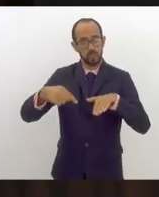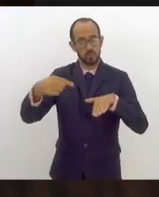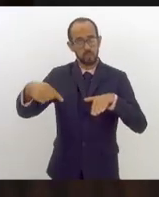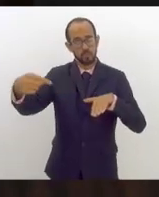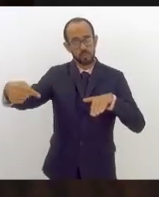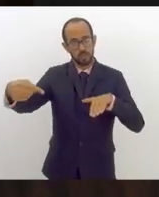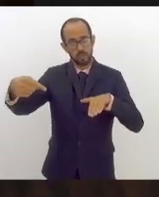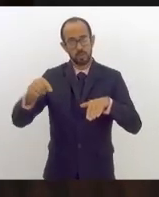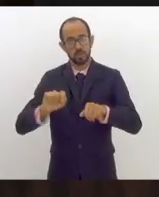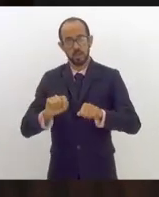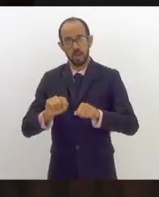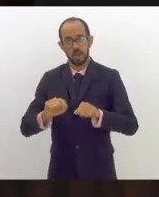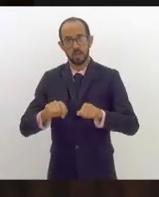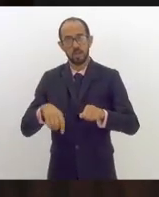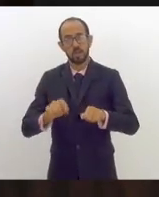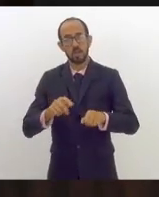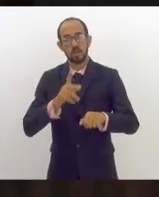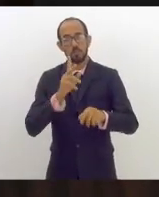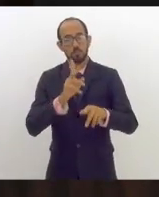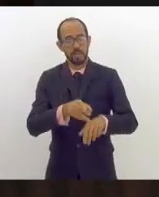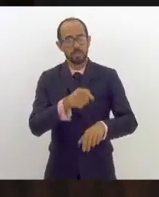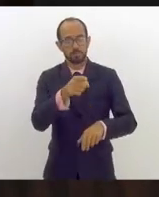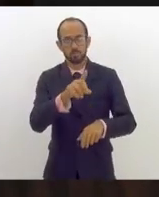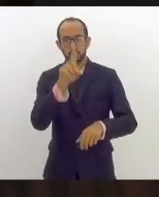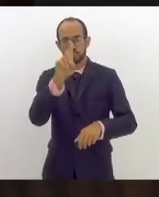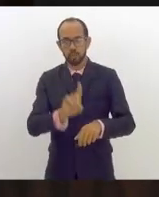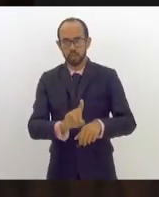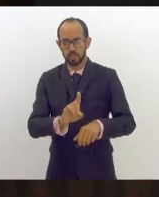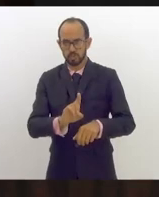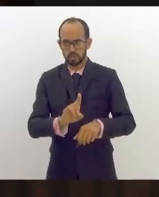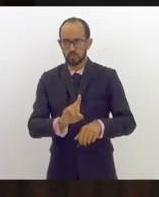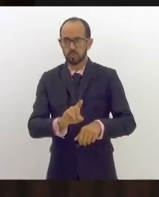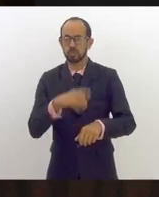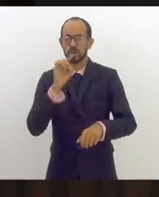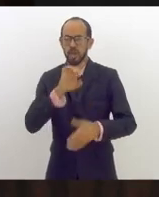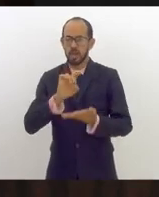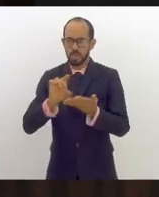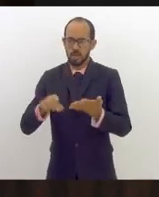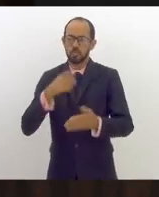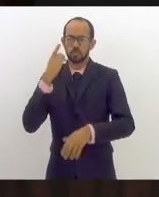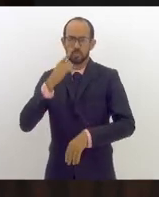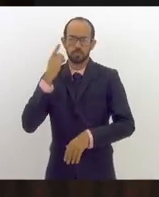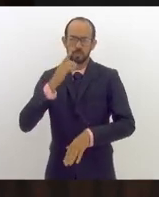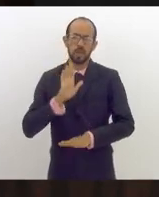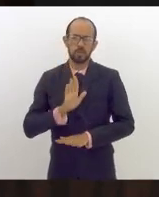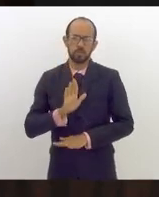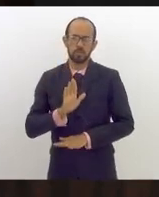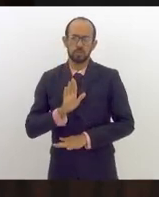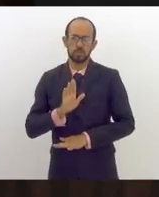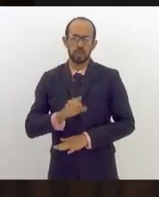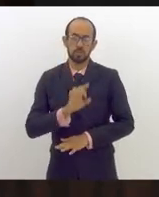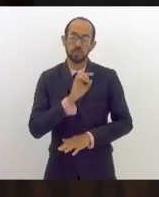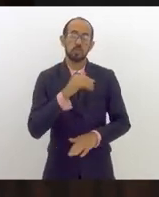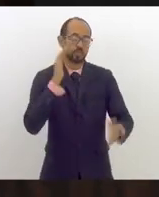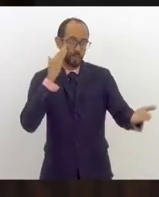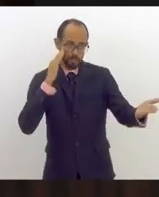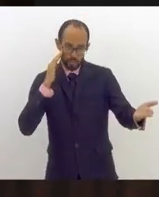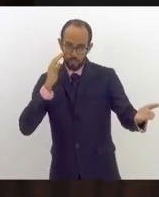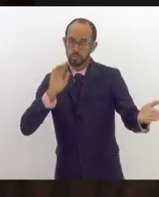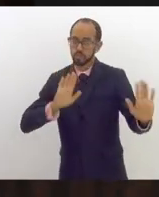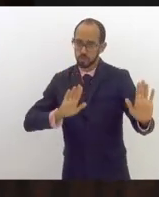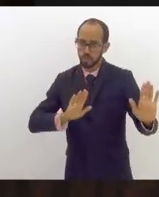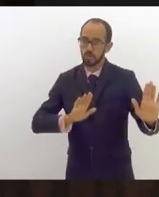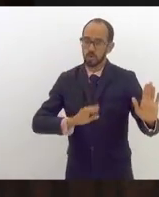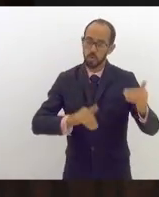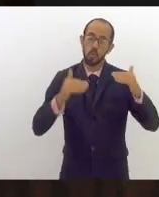atendendo o mesmo direito de cada parlamentar sei Deputado eu tô só deixando com vossa excelência tô